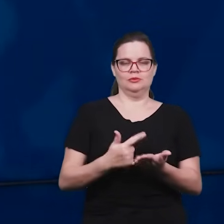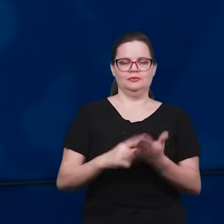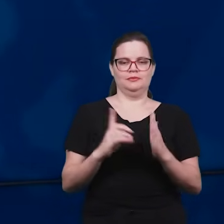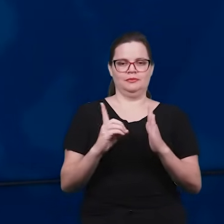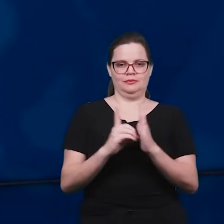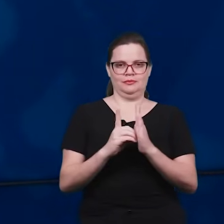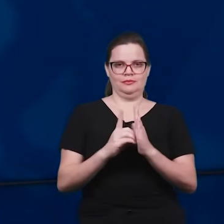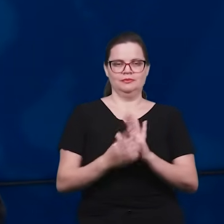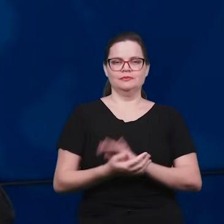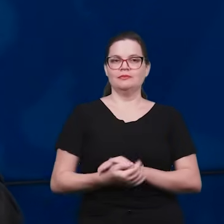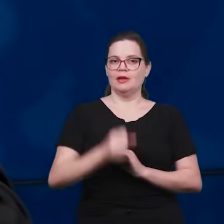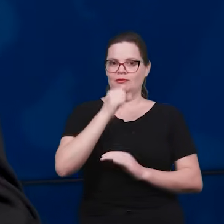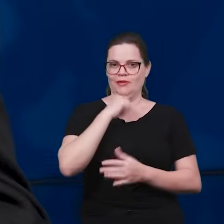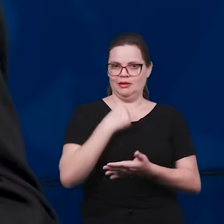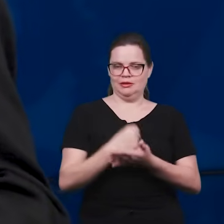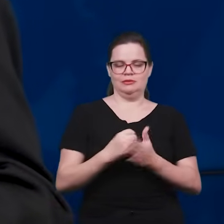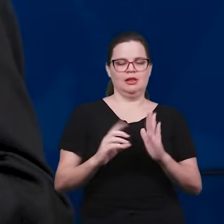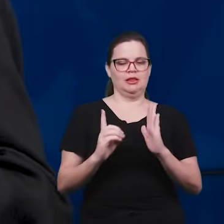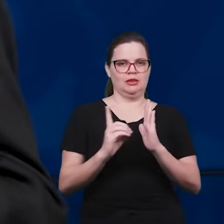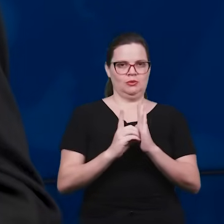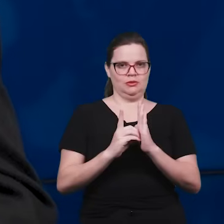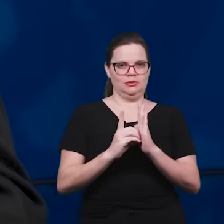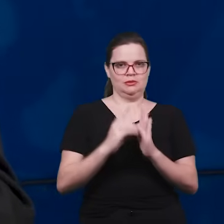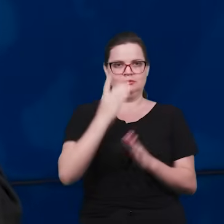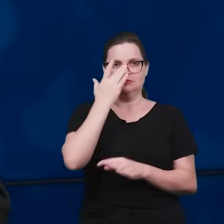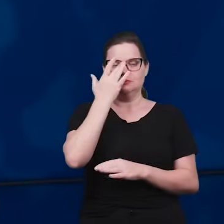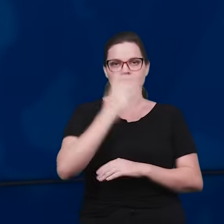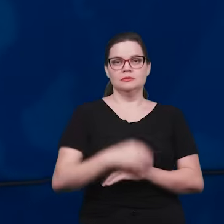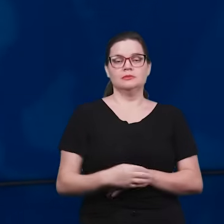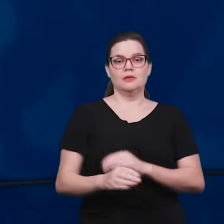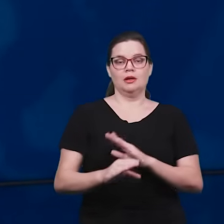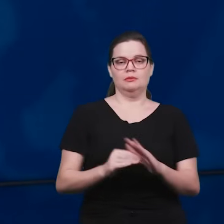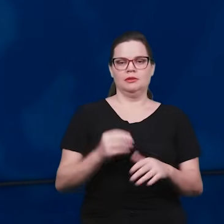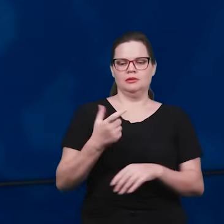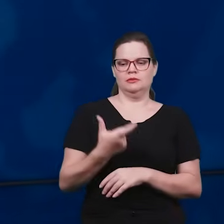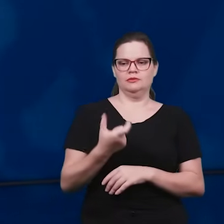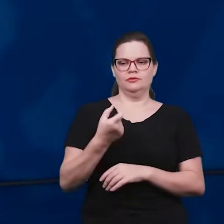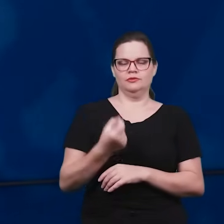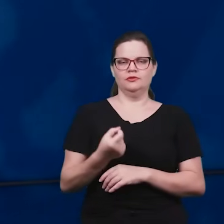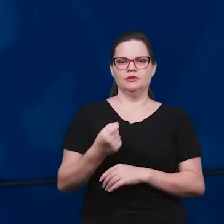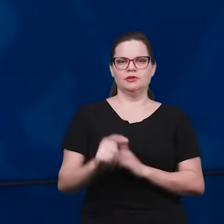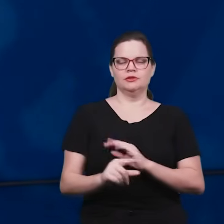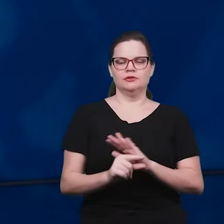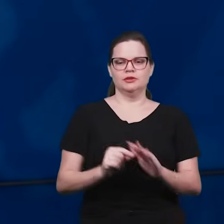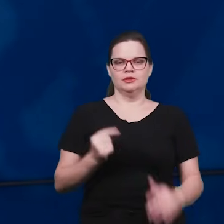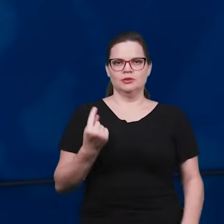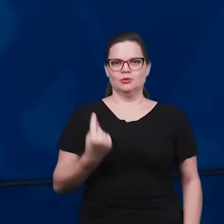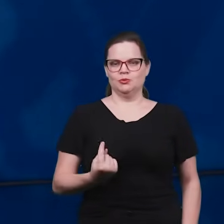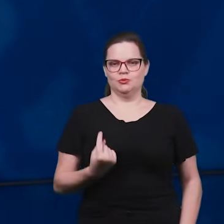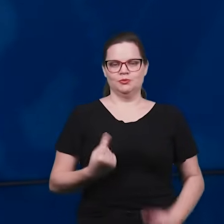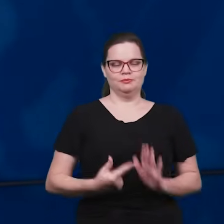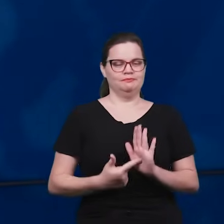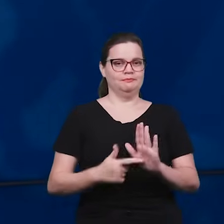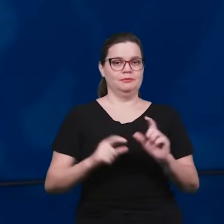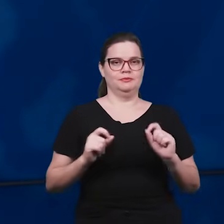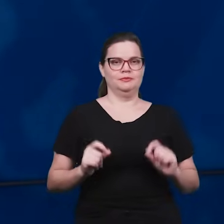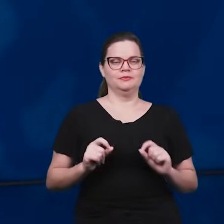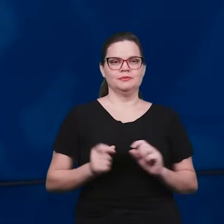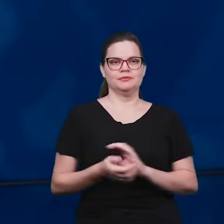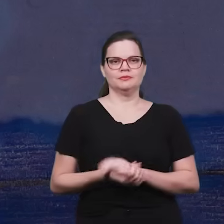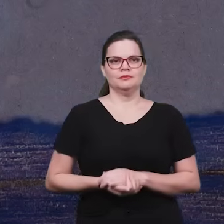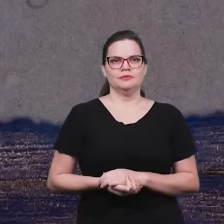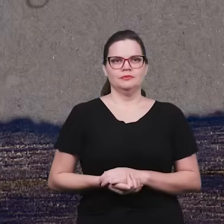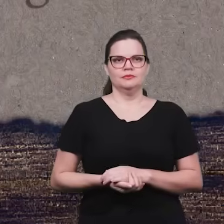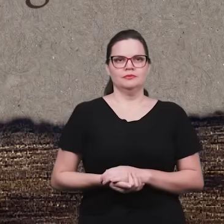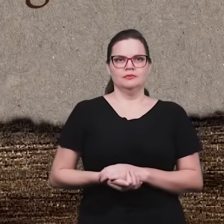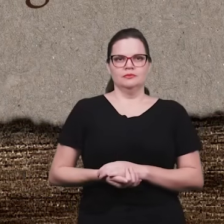da Bíblia, no Velho Testamento, Deuteronômio, capítulo 20, o versículo 1, que ele diz exatamente assim: